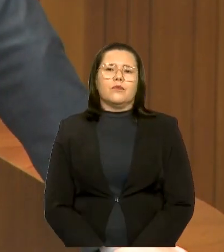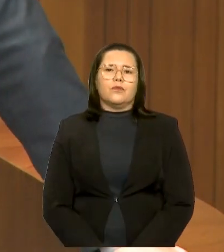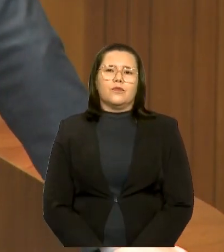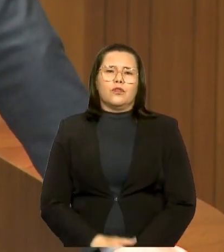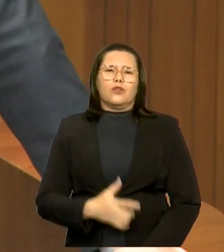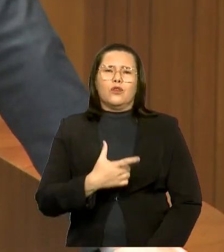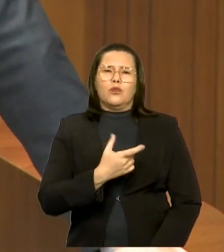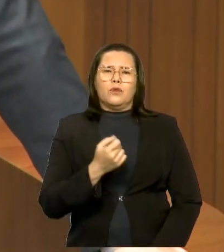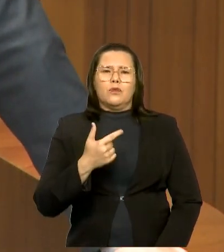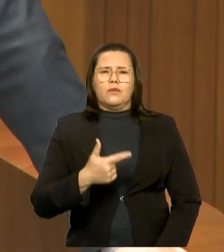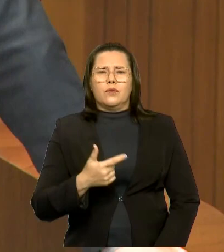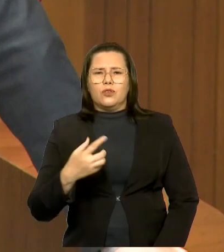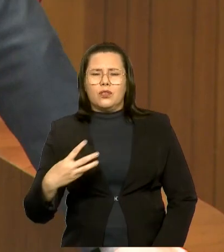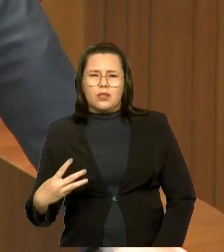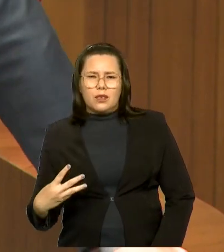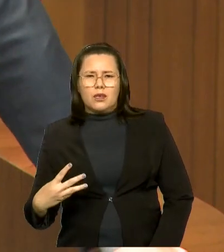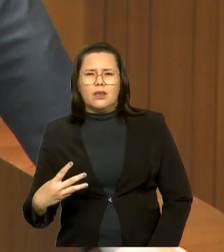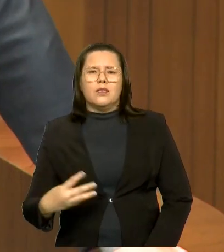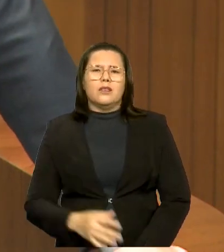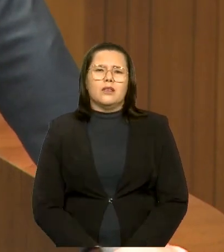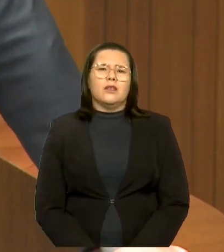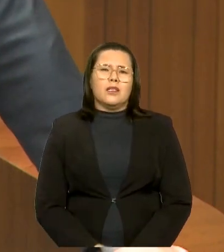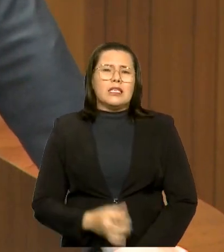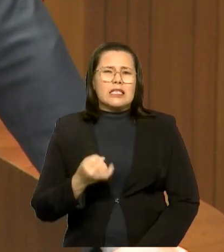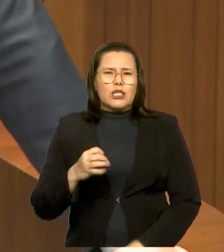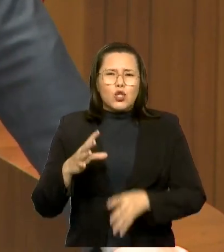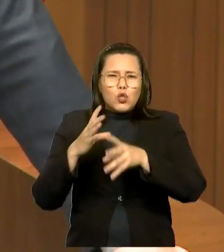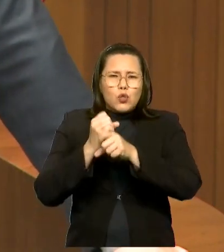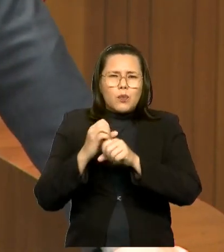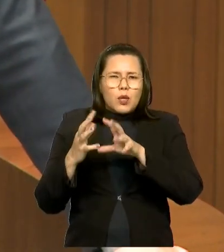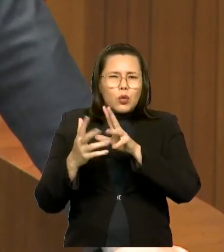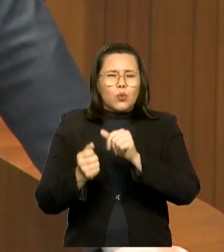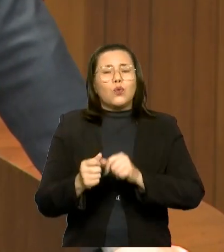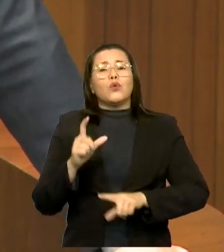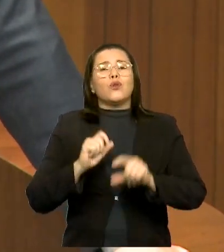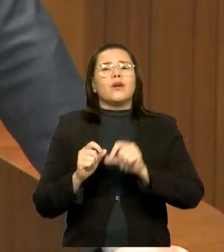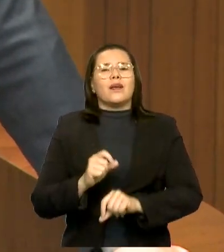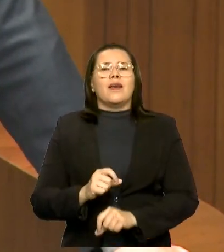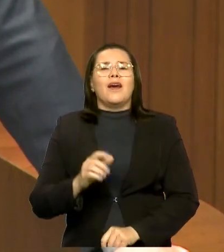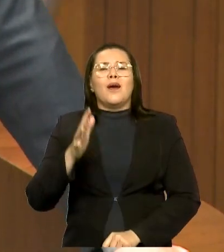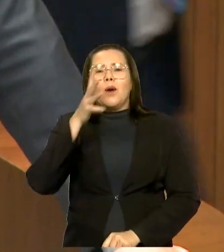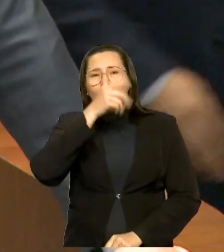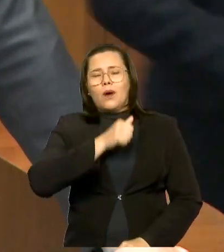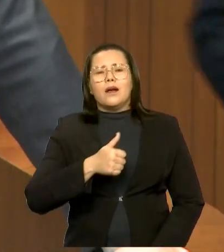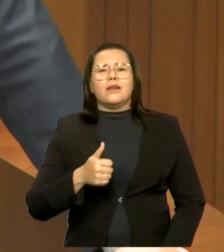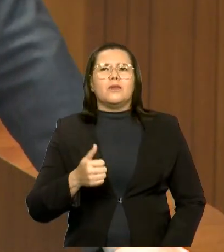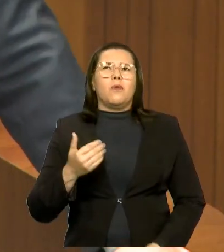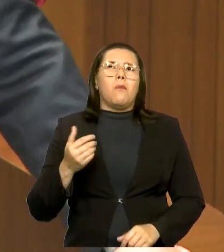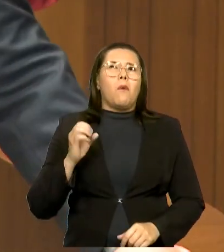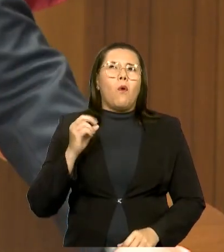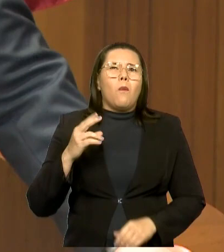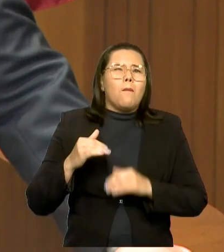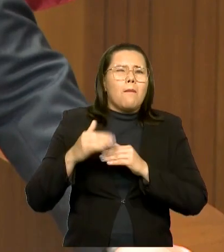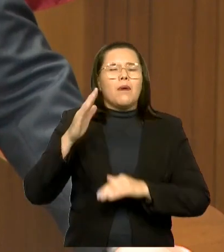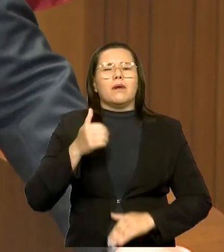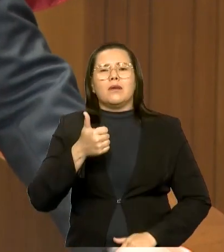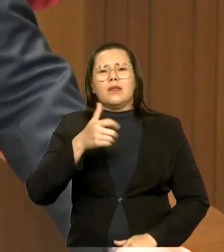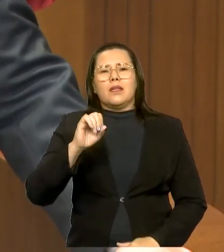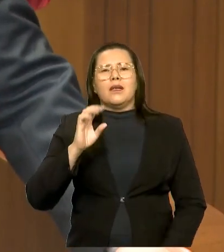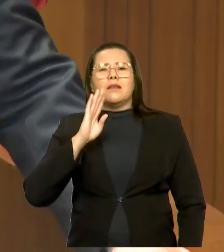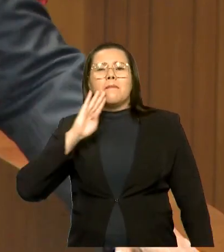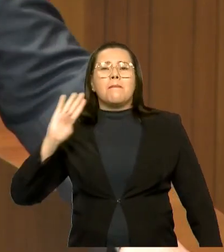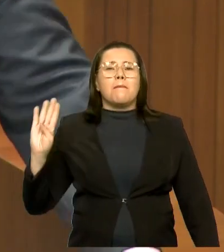mais de 10 bilhões de reais. Apenas para investimentos deputado Ricardo Arruda, nós já